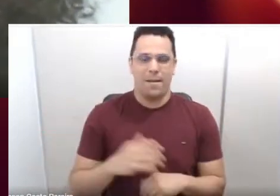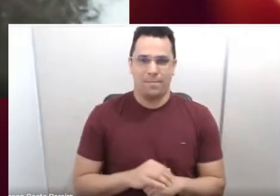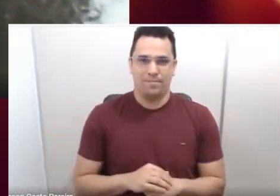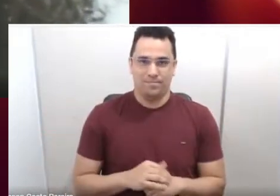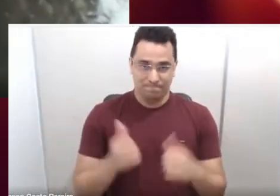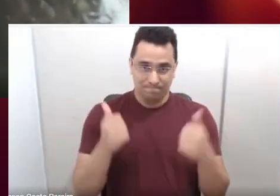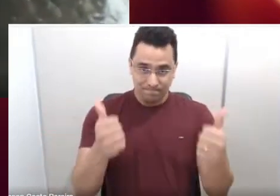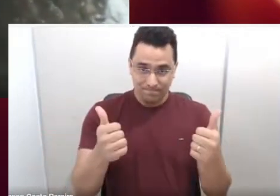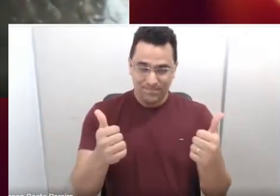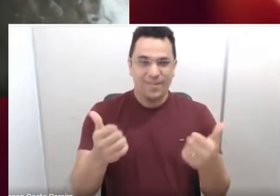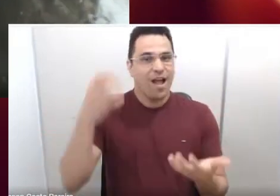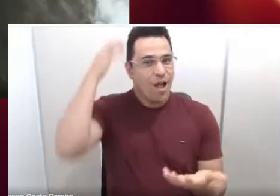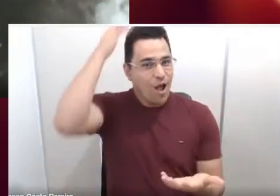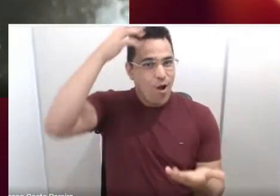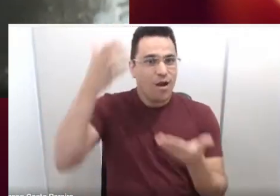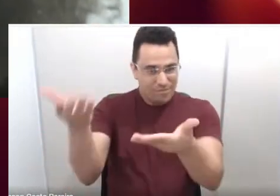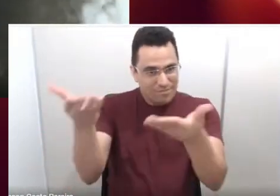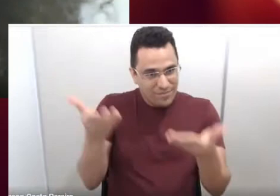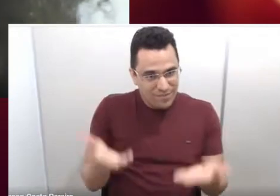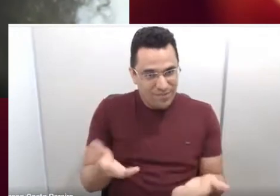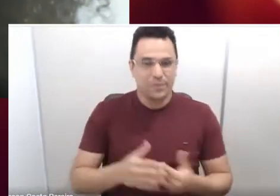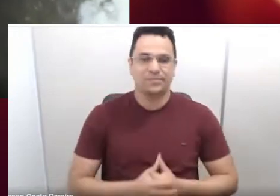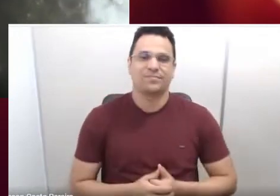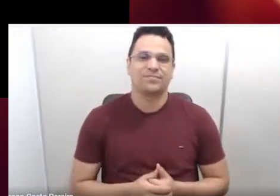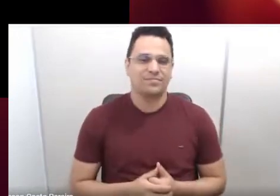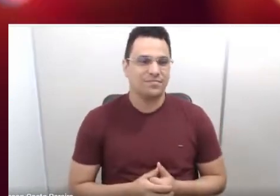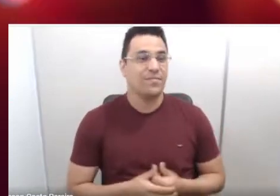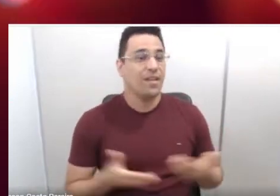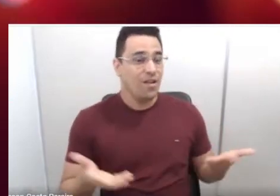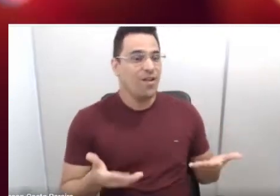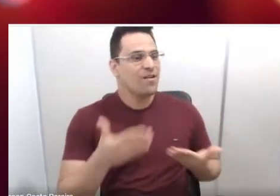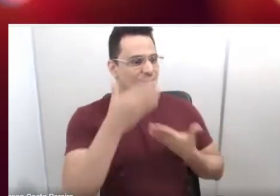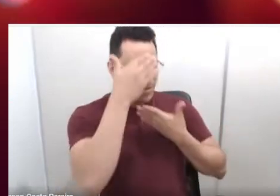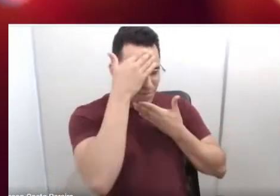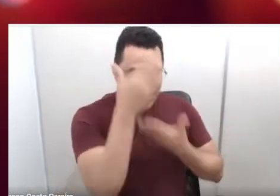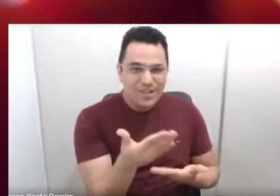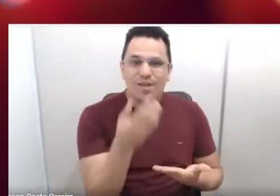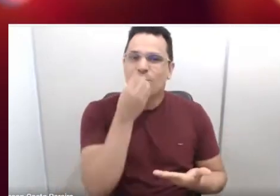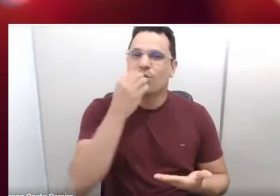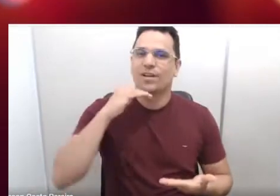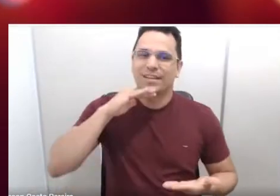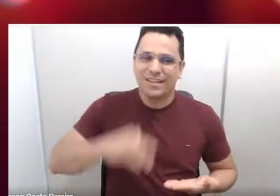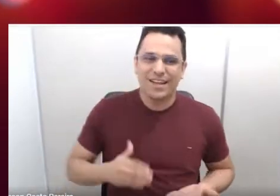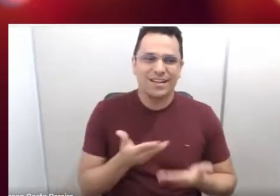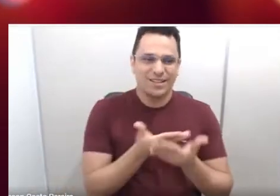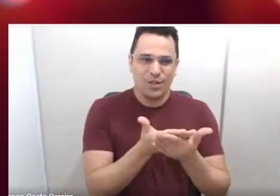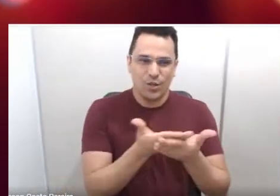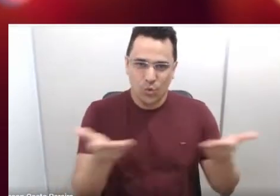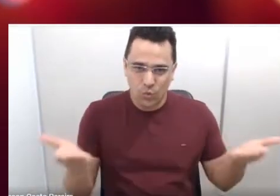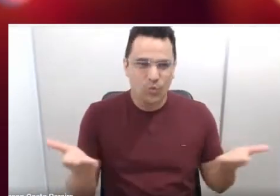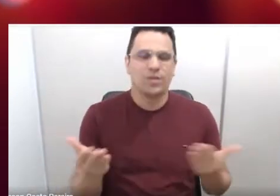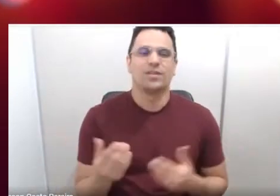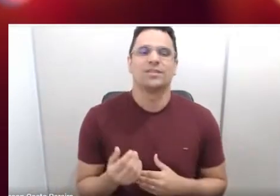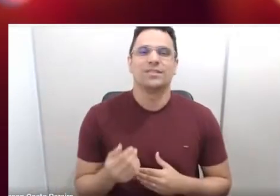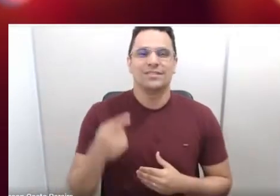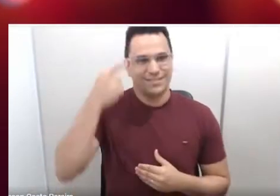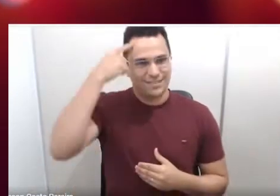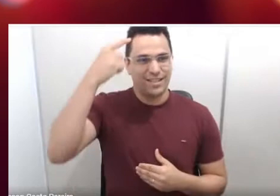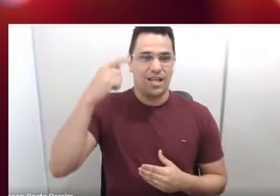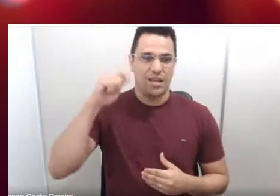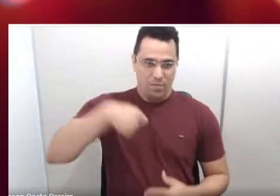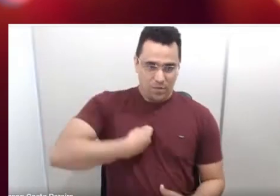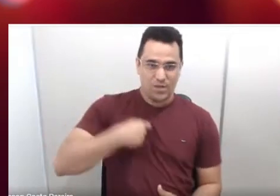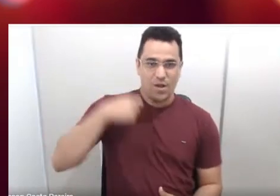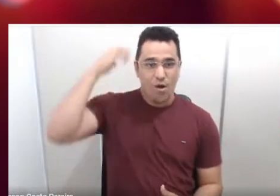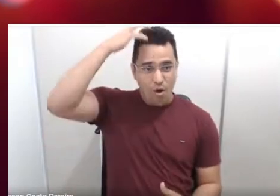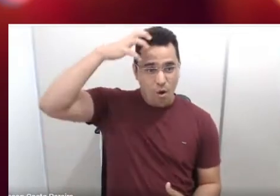responde. Tá certo? Bem-vindo, Christopher. Certo. Obrigado, boa tarde. Como fui apresentado, eu sou